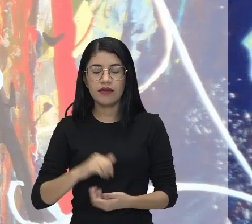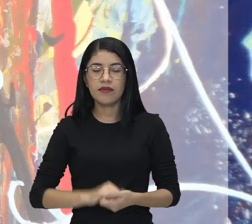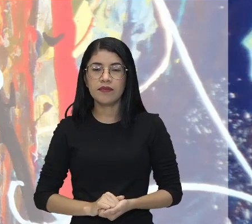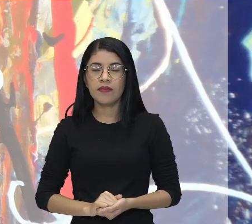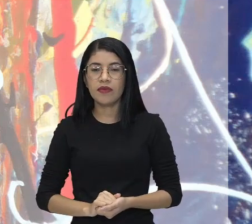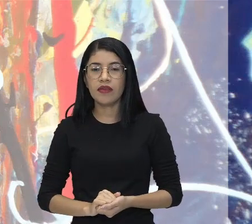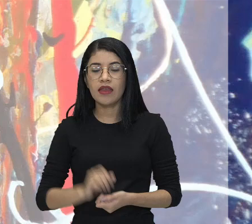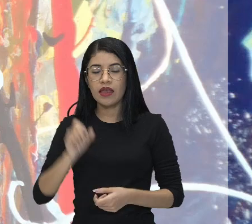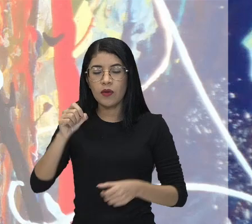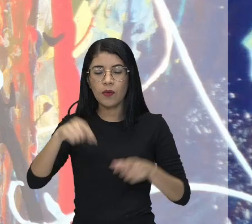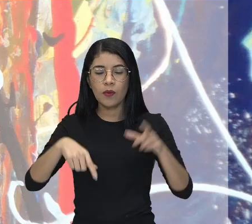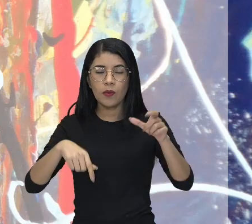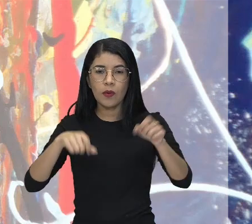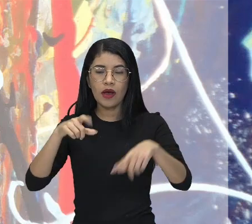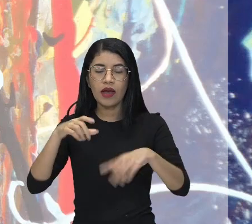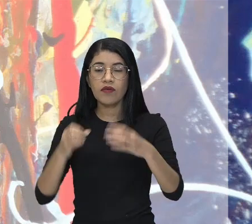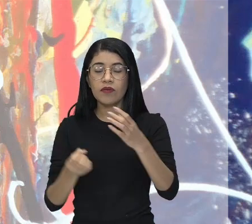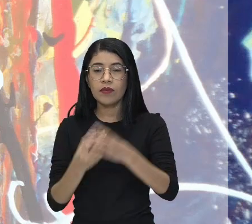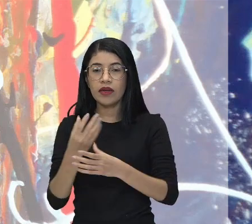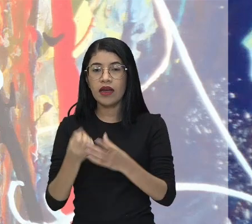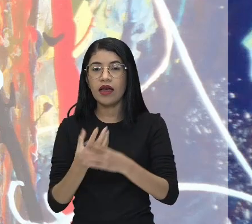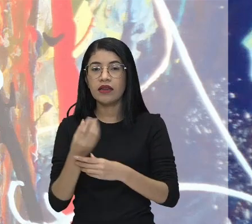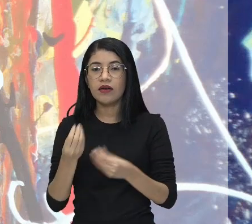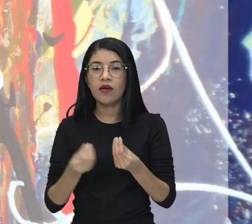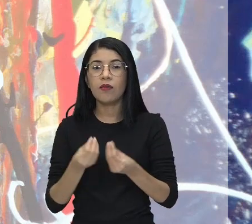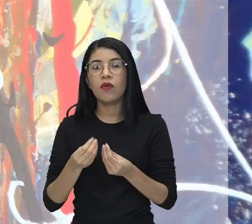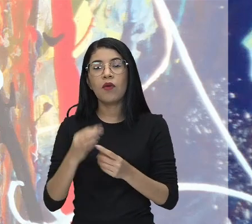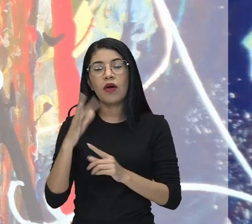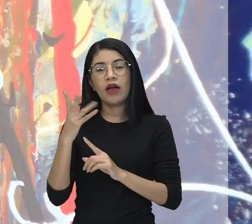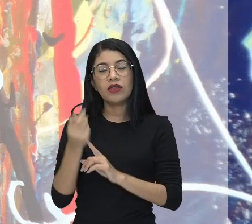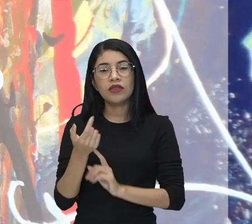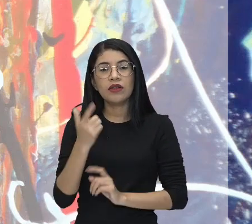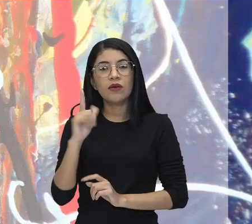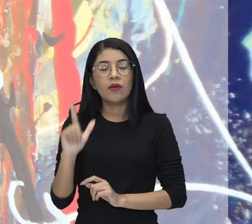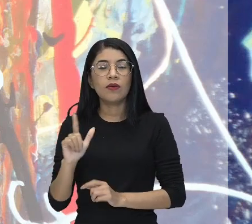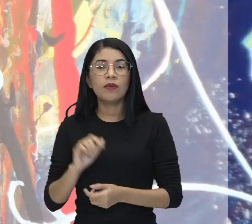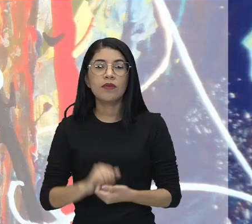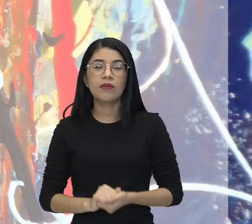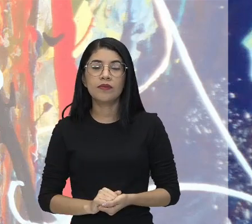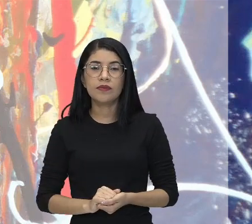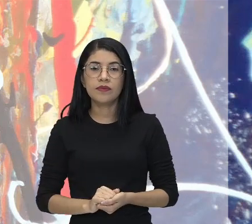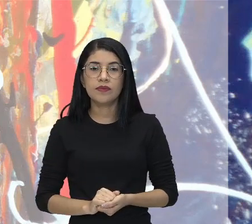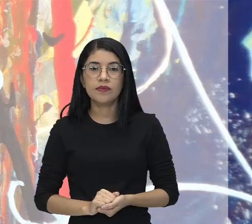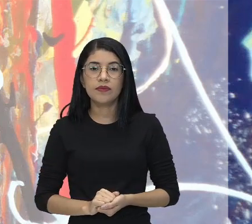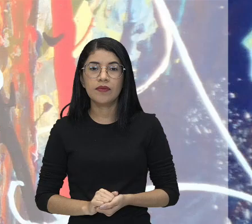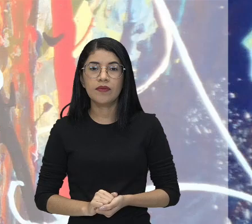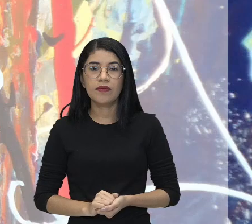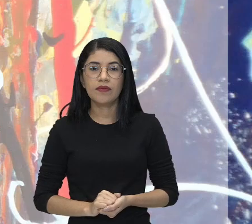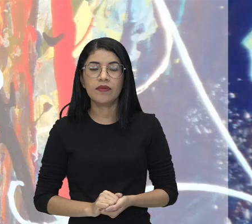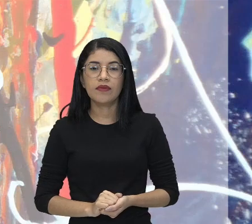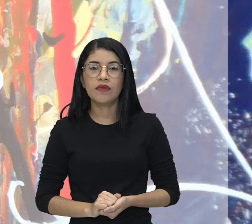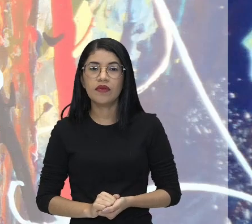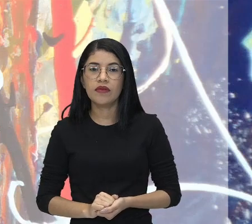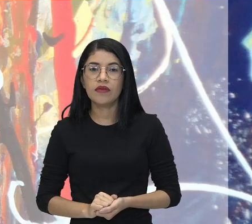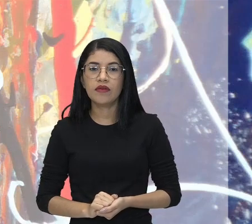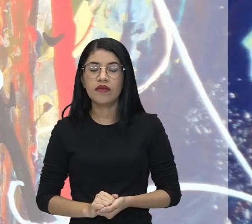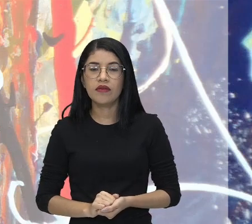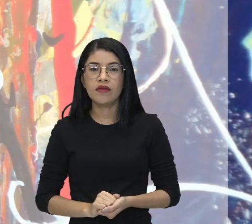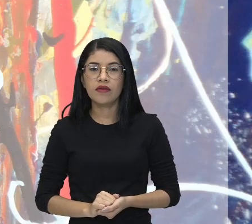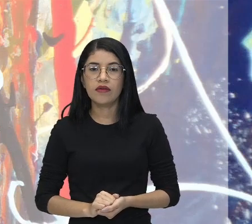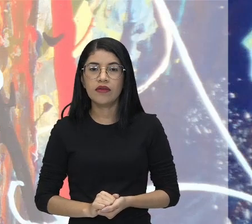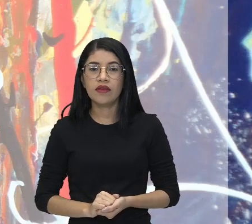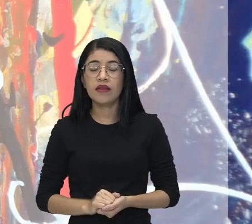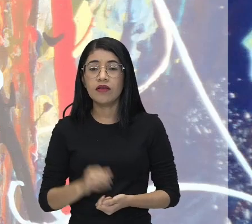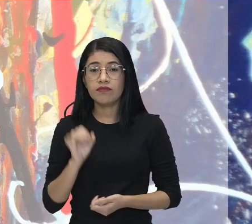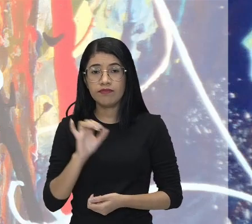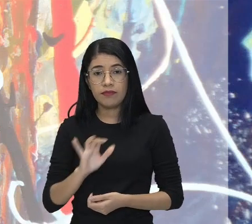inventada por Max Ernst, artista que fez parte do surrealismo. Então, está aí uma